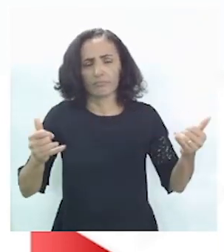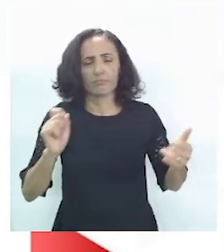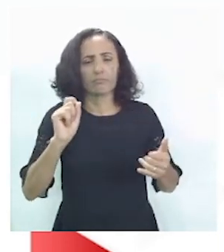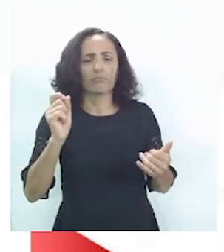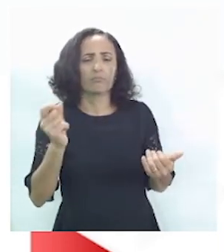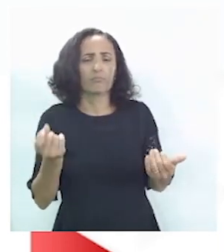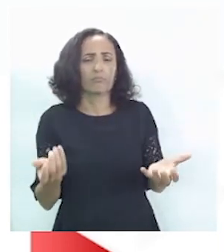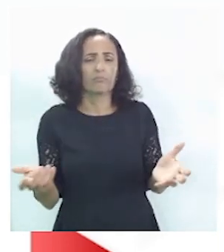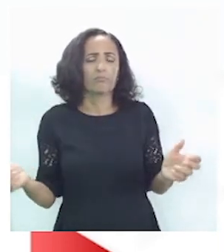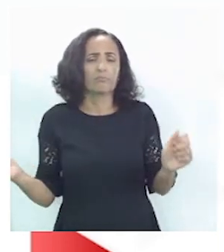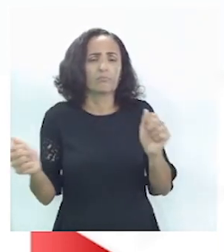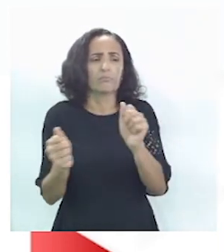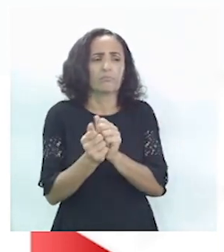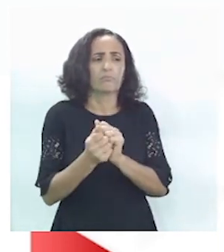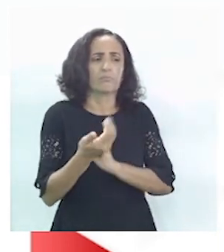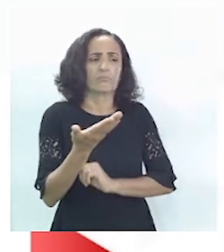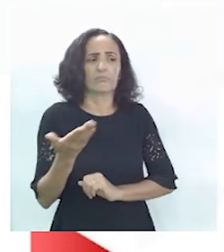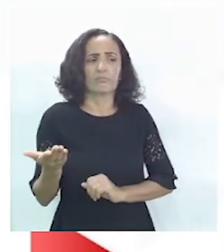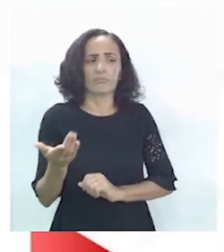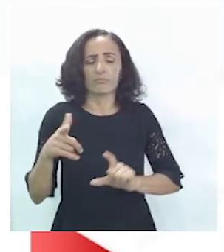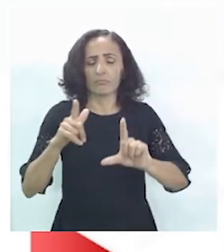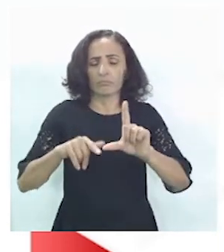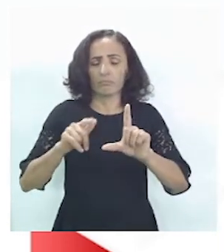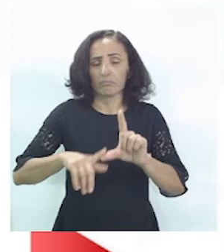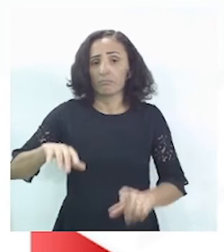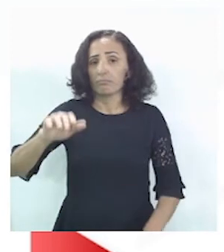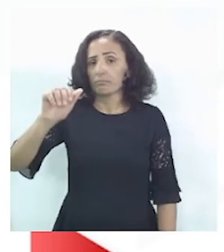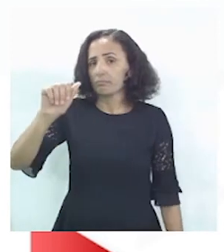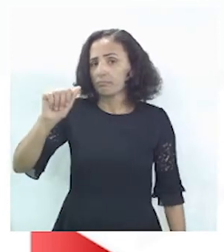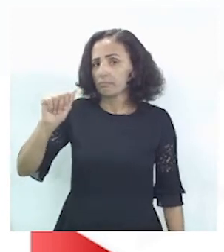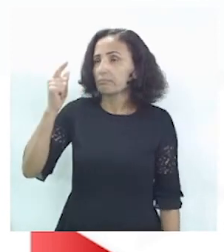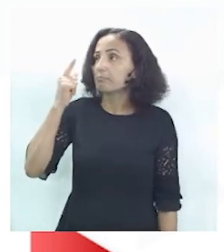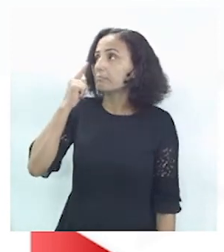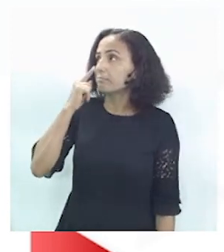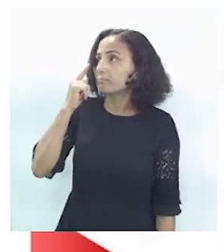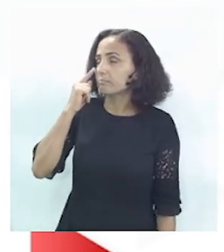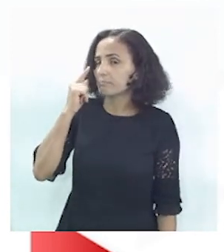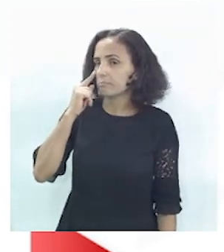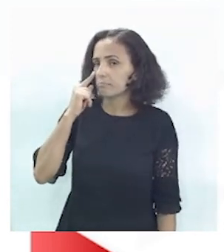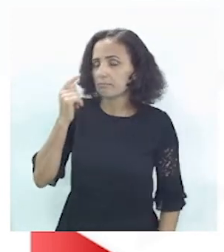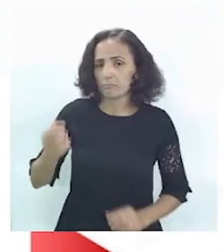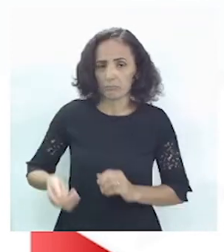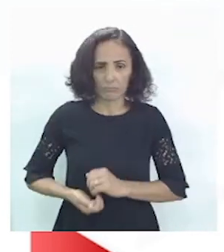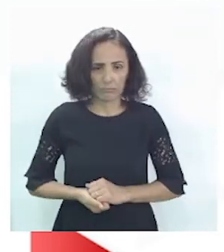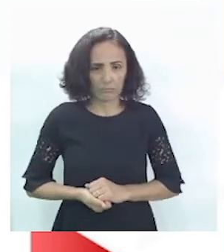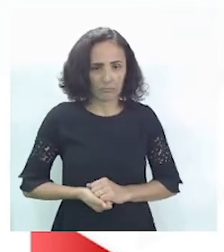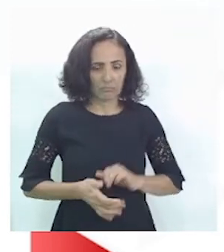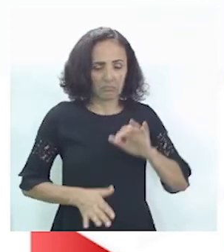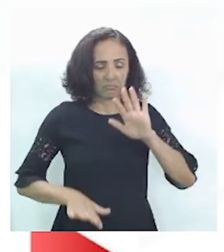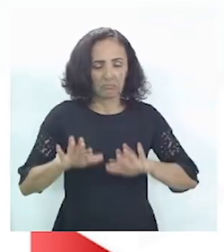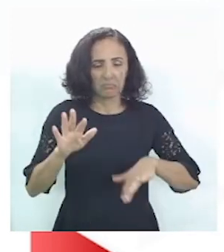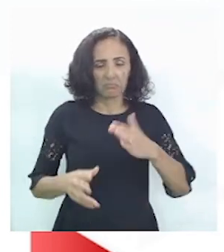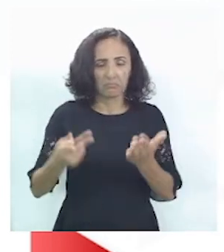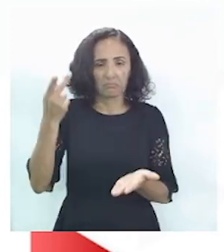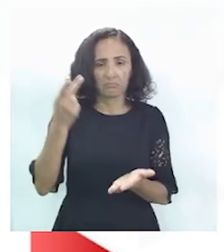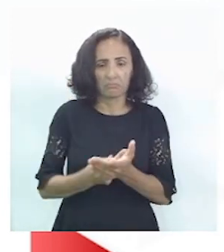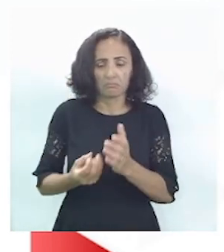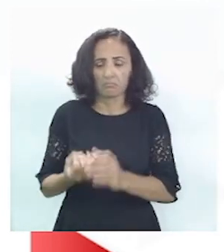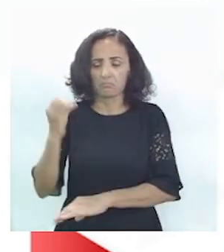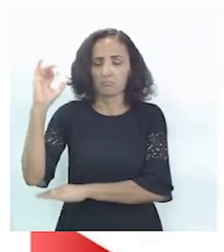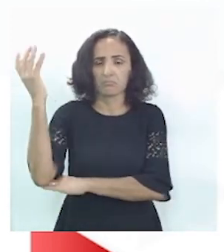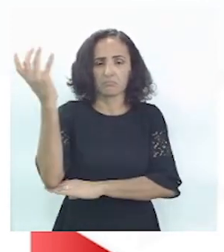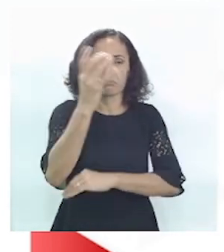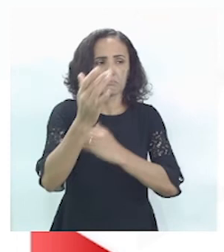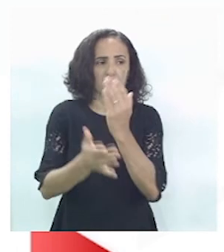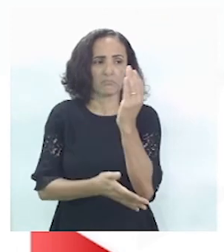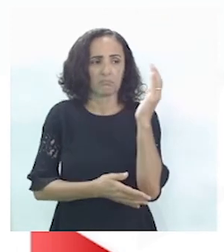estar atrelada. Letra A. A independência das condições naturais, a